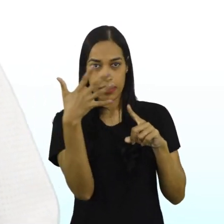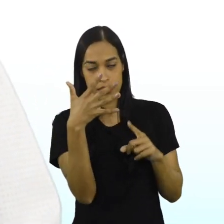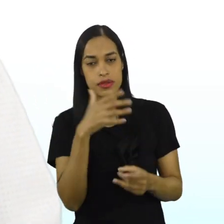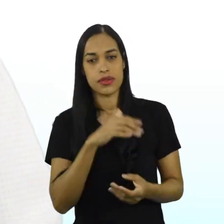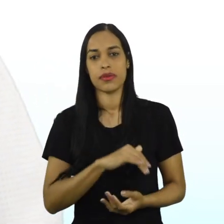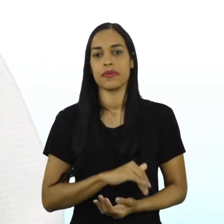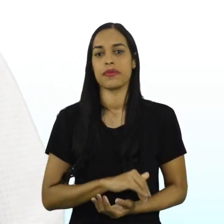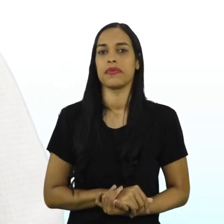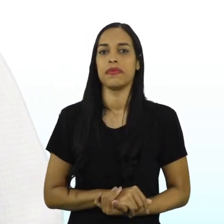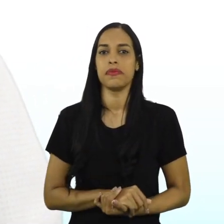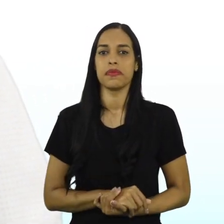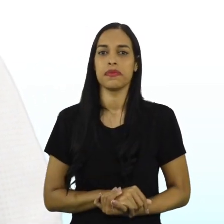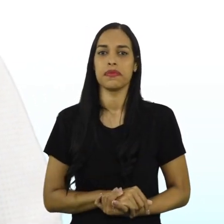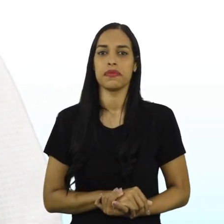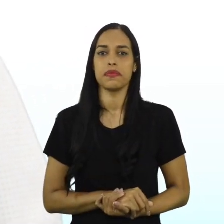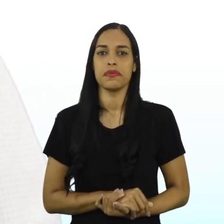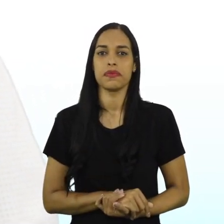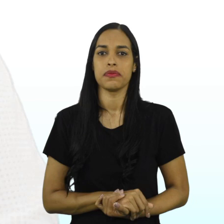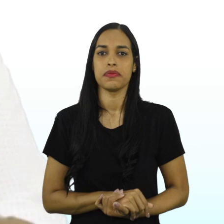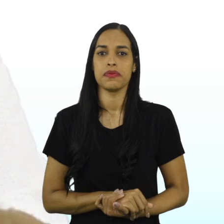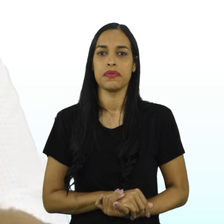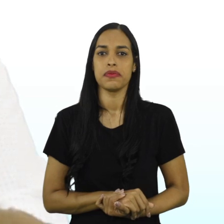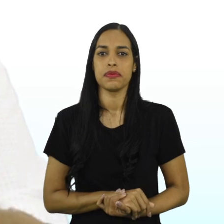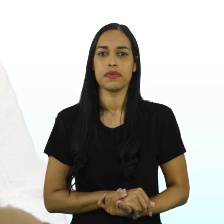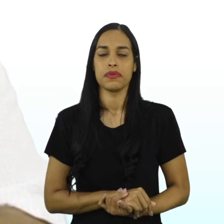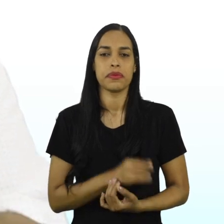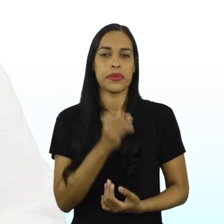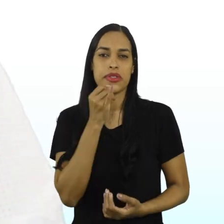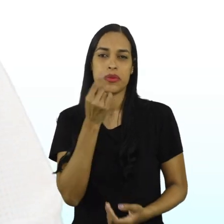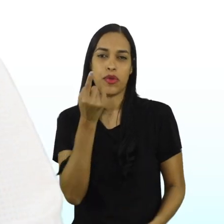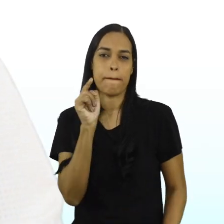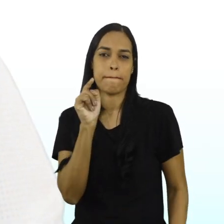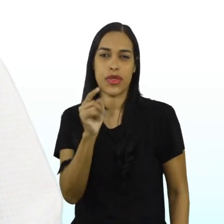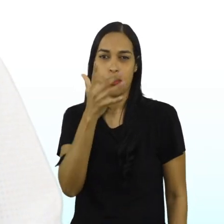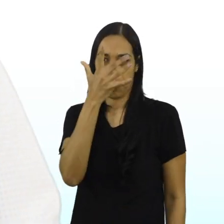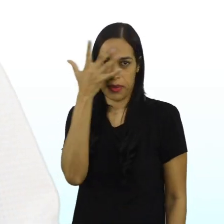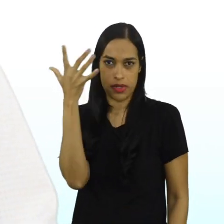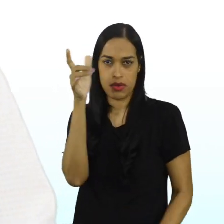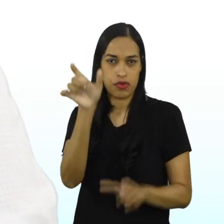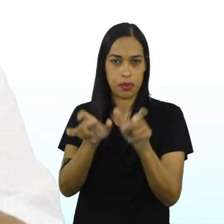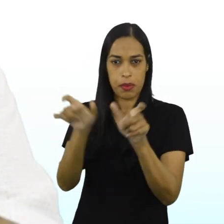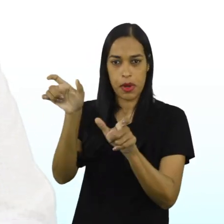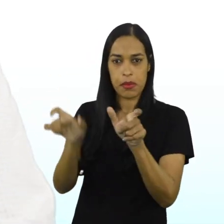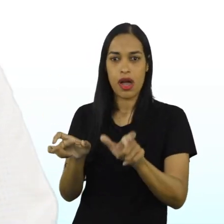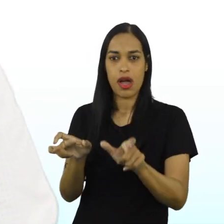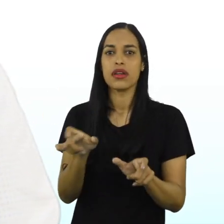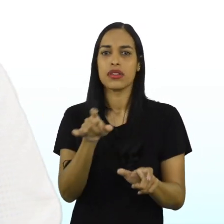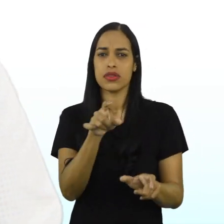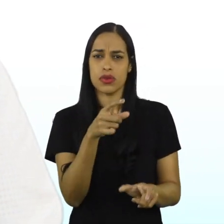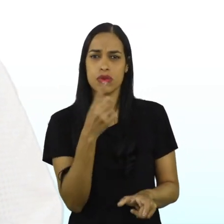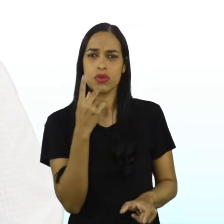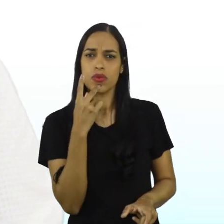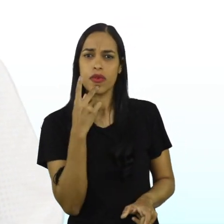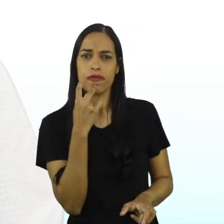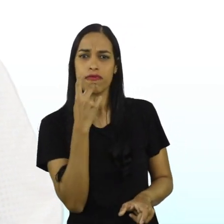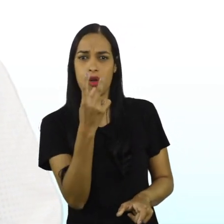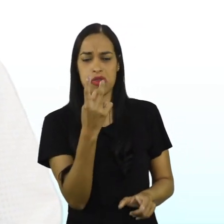atenção, e para 1000 pessoas, sua voz apenas